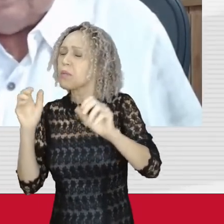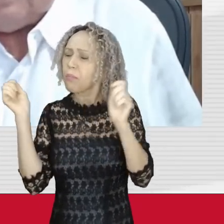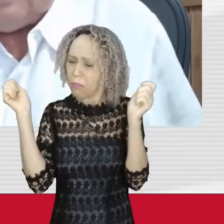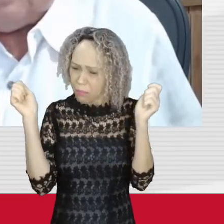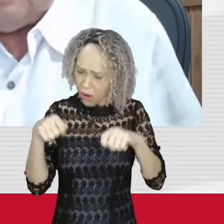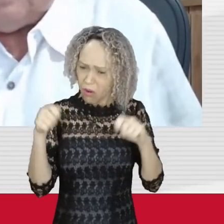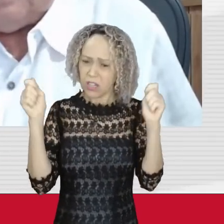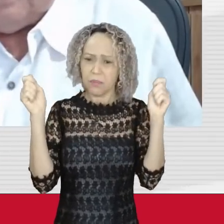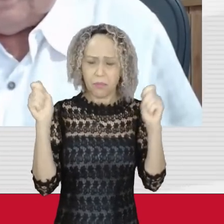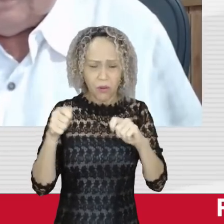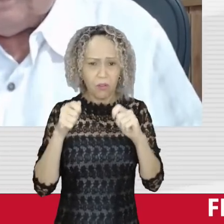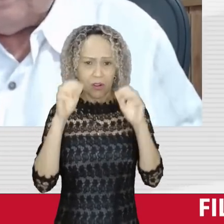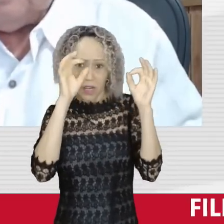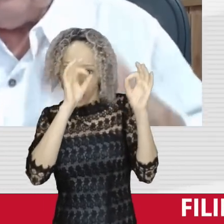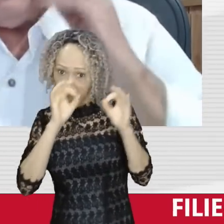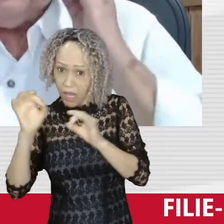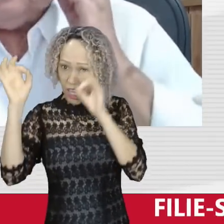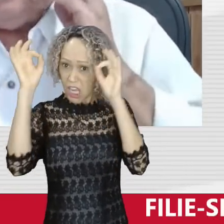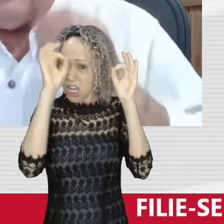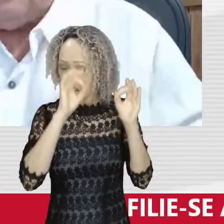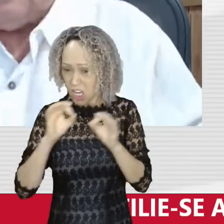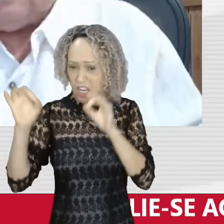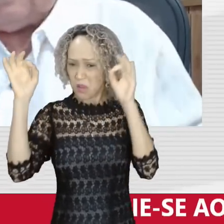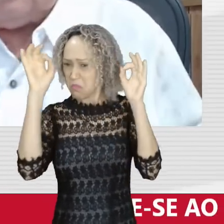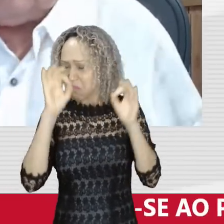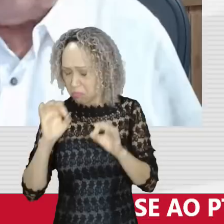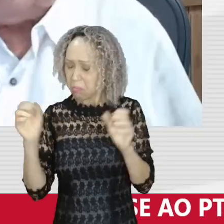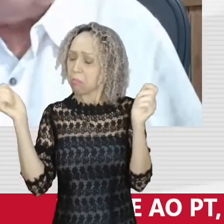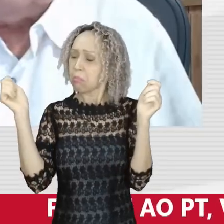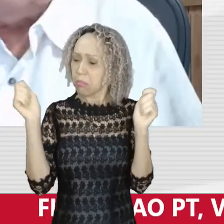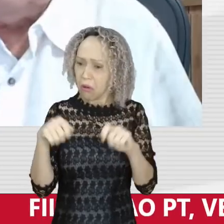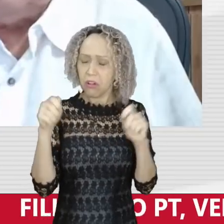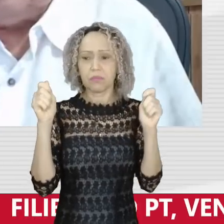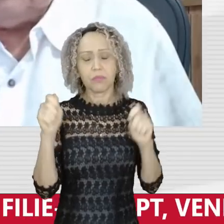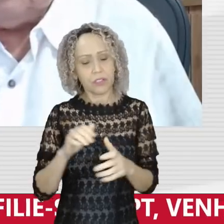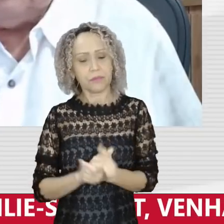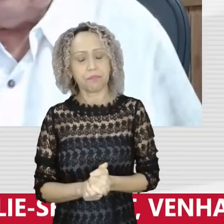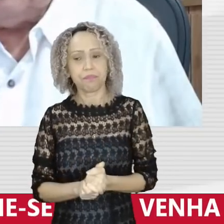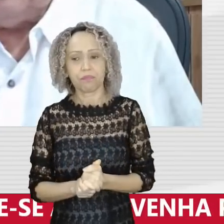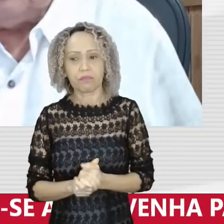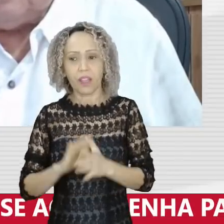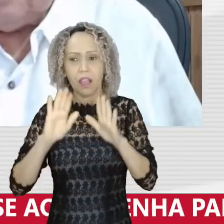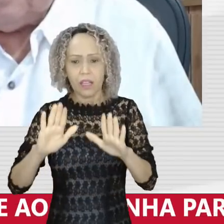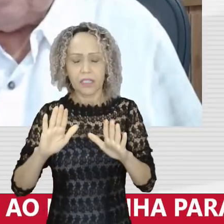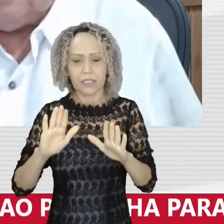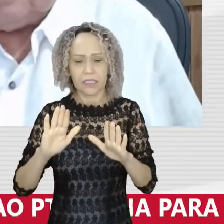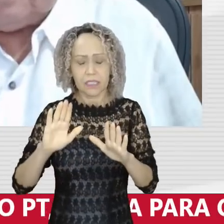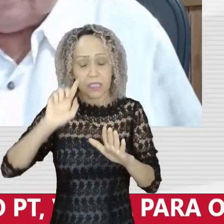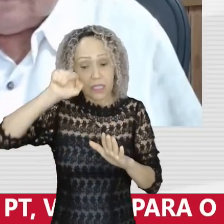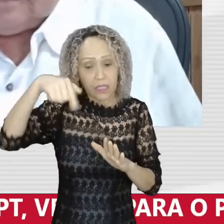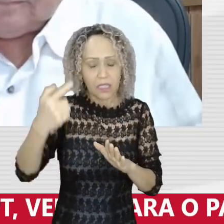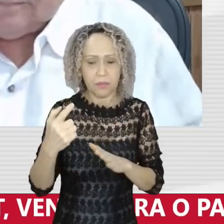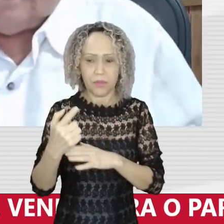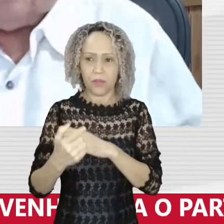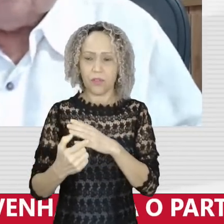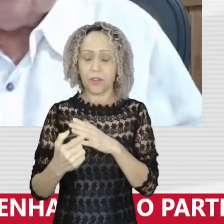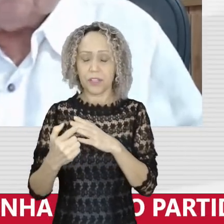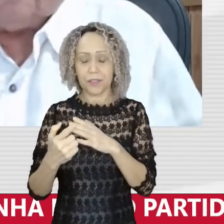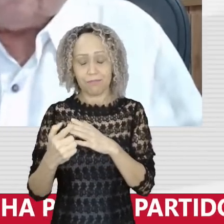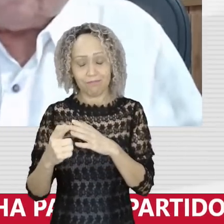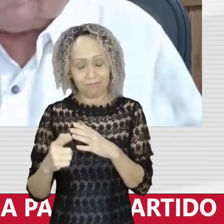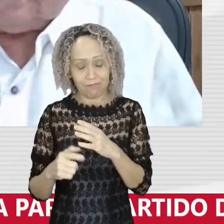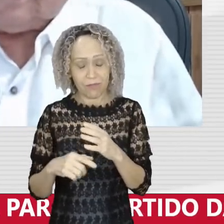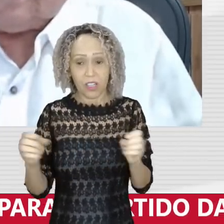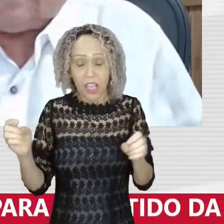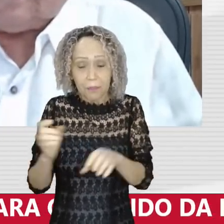gente vai começar a ver, apesar do grande estrago, de todos os dados que estão sendo apresentados, o estrago é maior do que